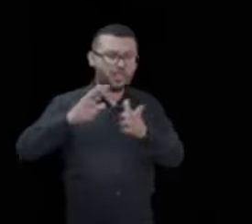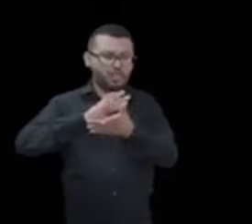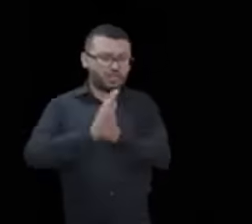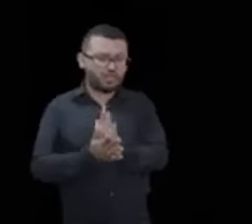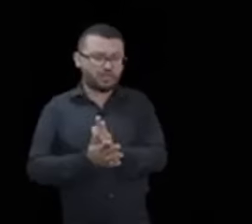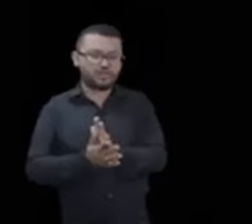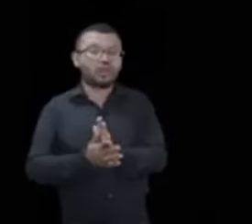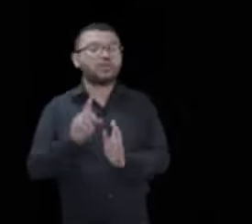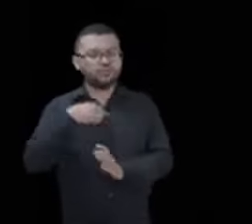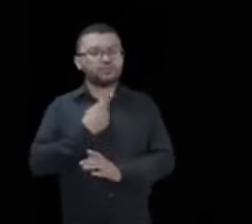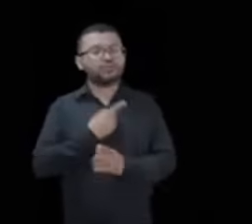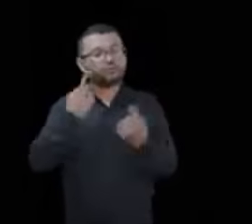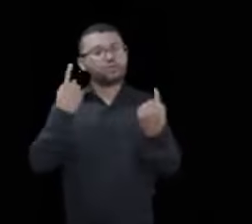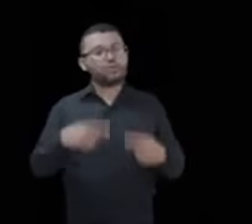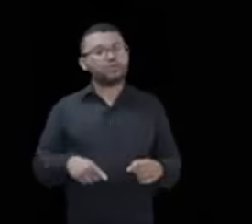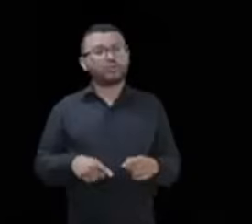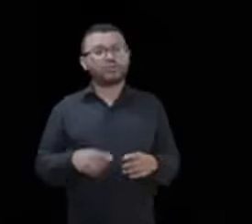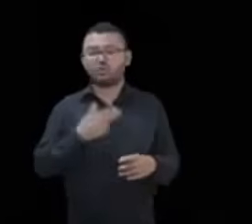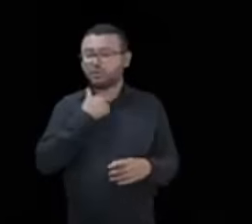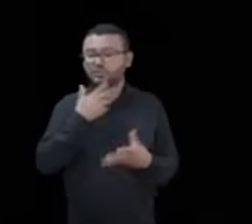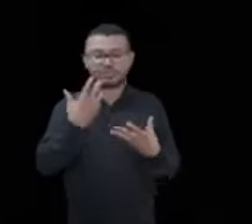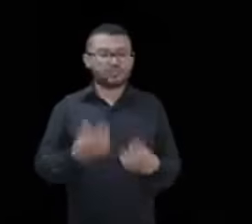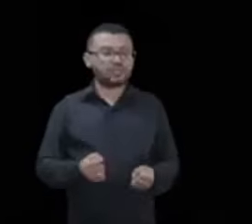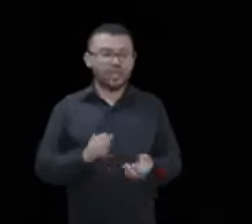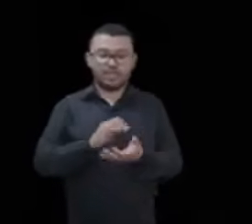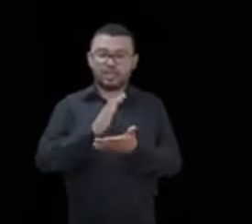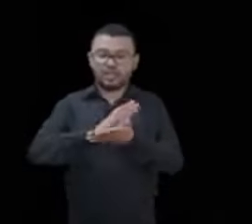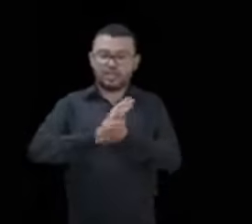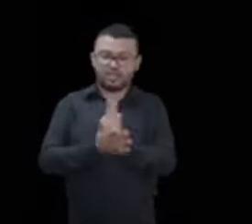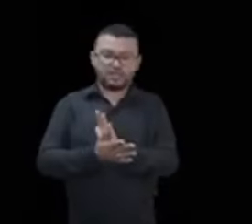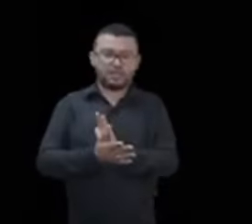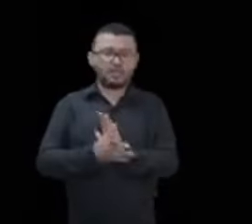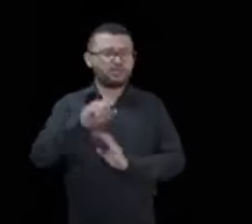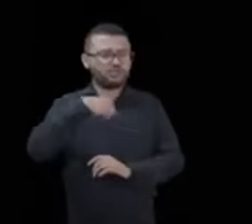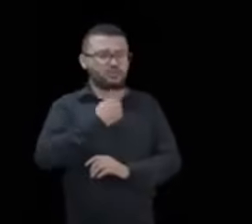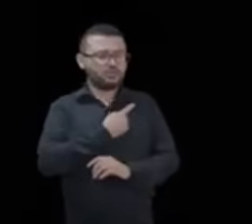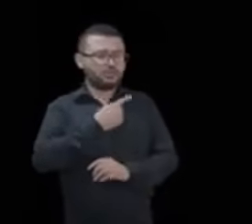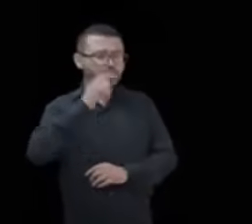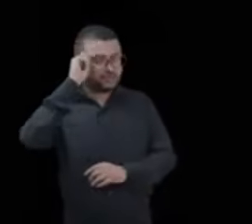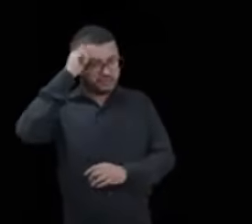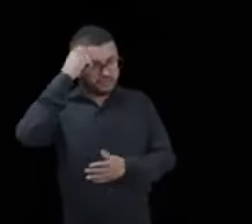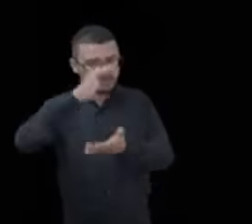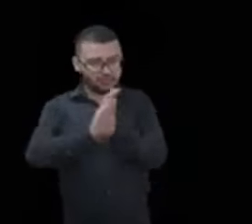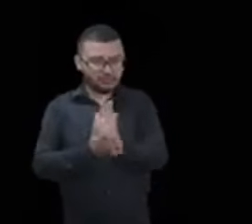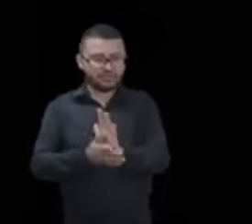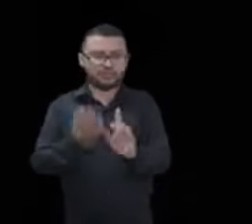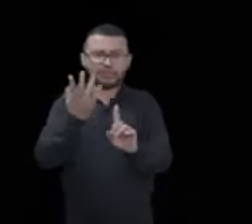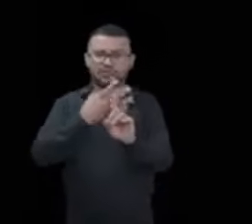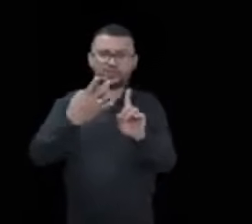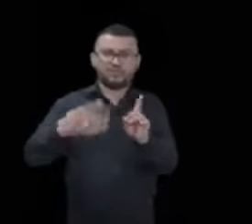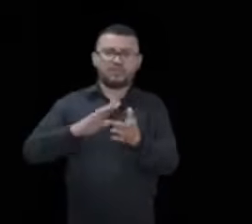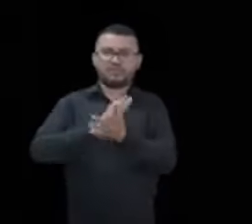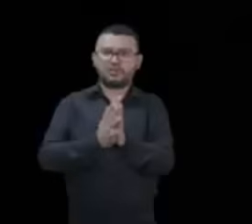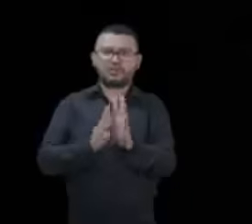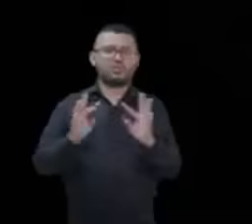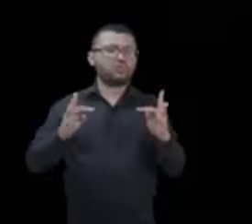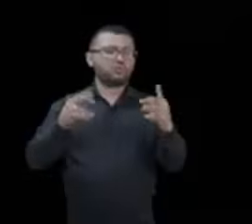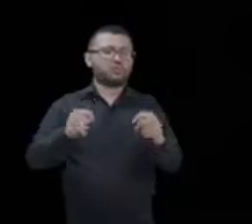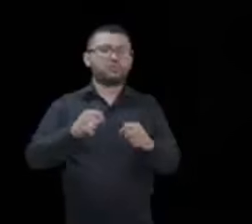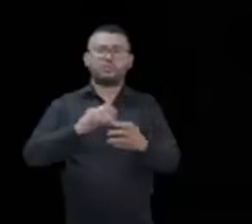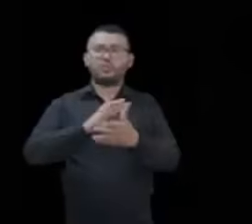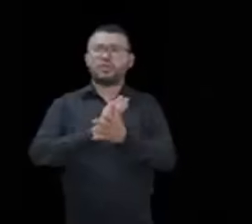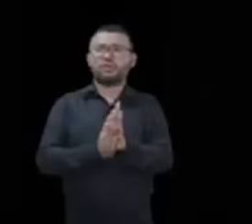E se nós somos o partido do combate ao racismo, ao machismo, à homofobia, a todas as formas de